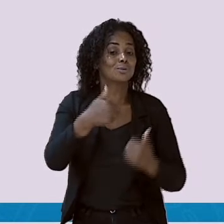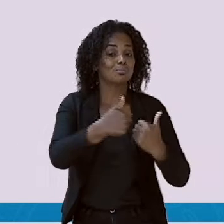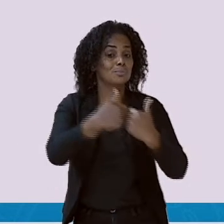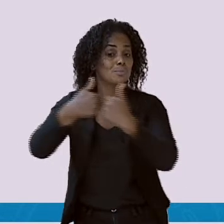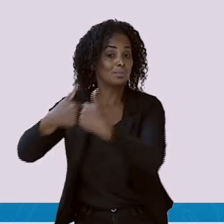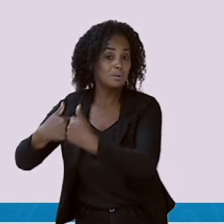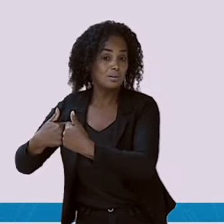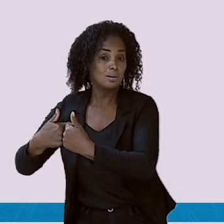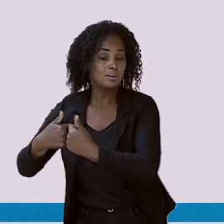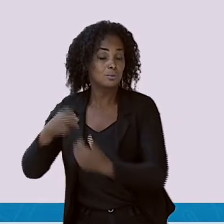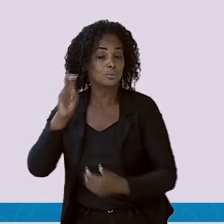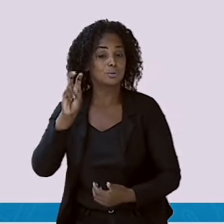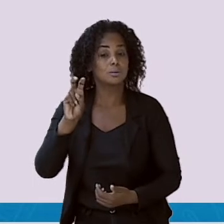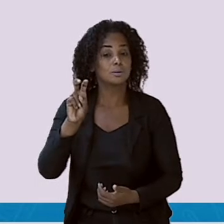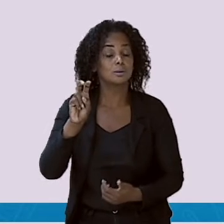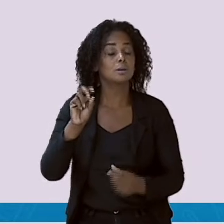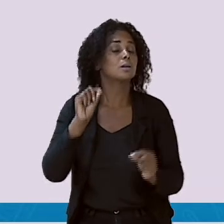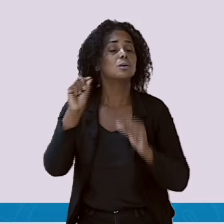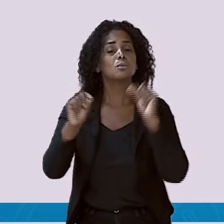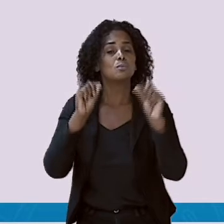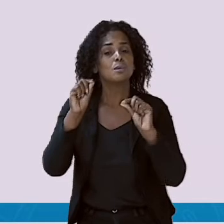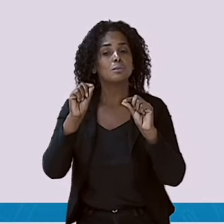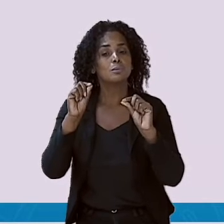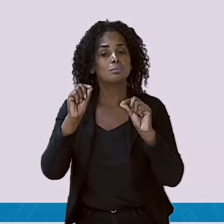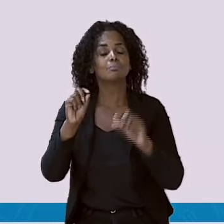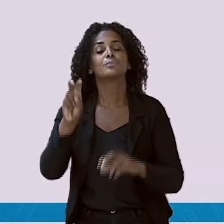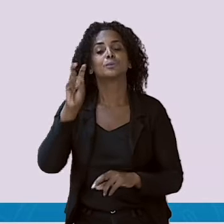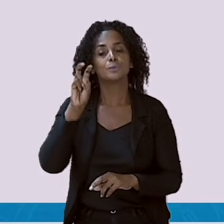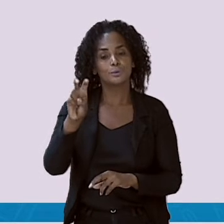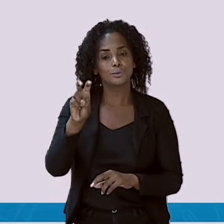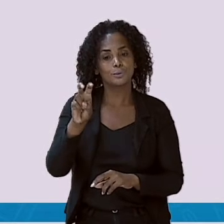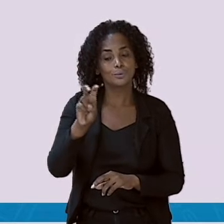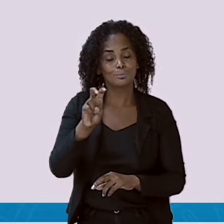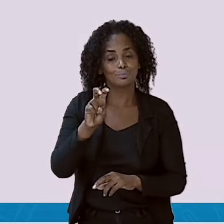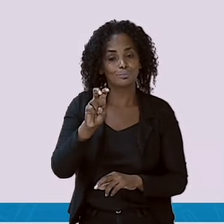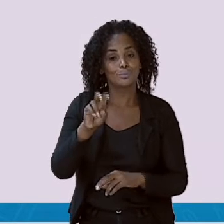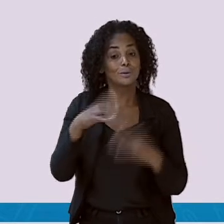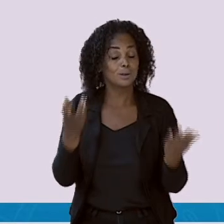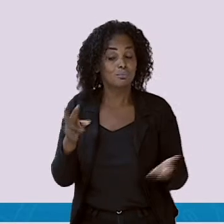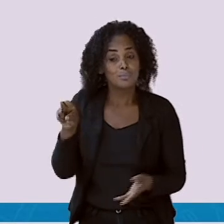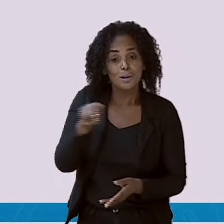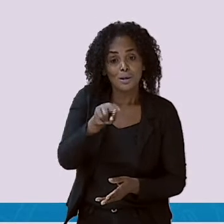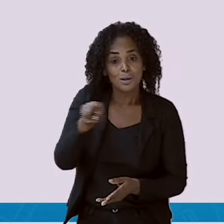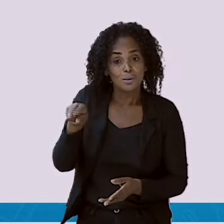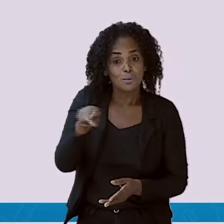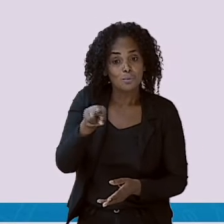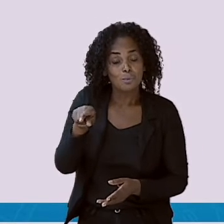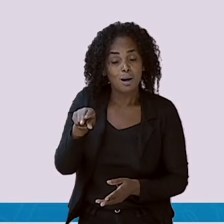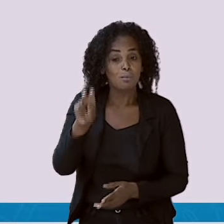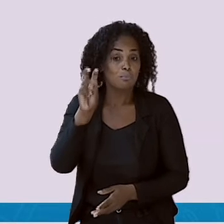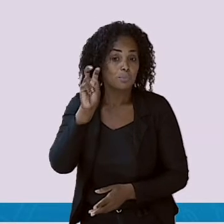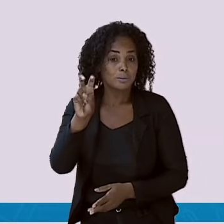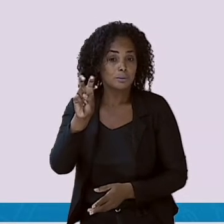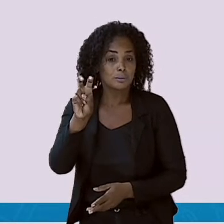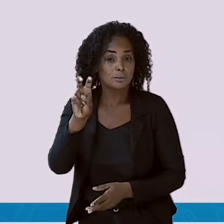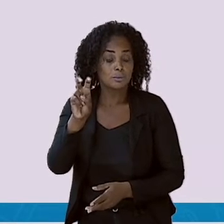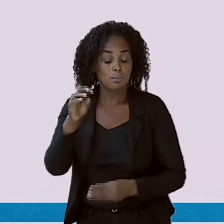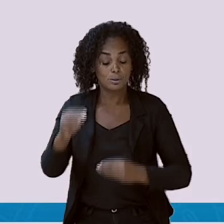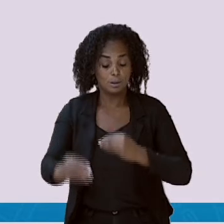então ele é igual a 5. Se ele é igual a 5, nós arredondamos para mais. Assim, nós